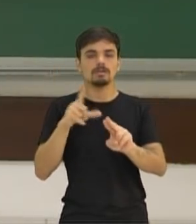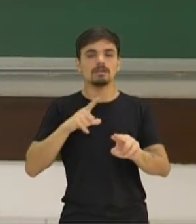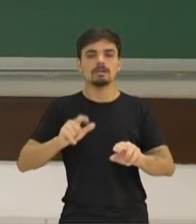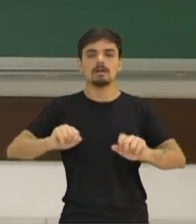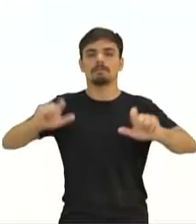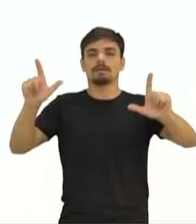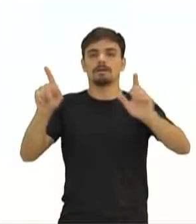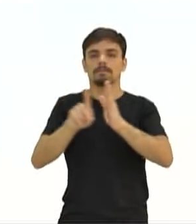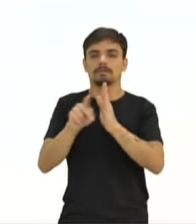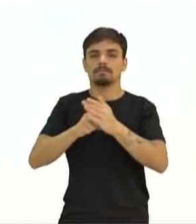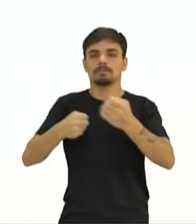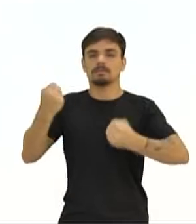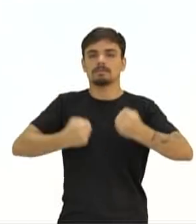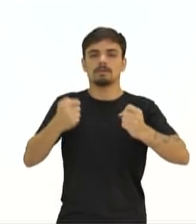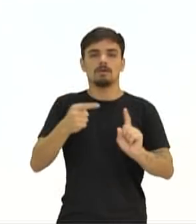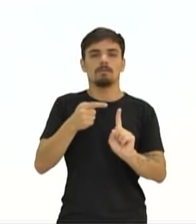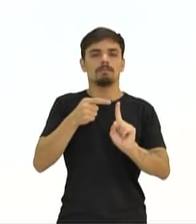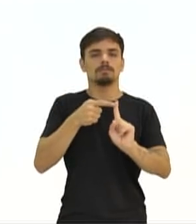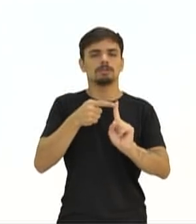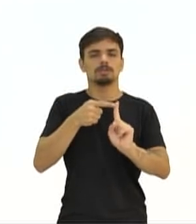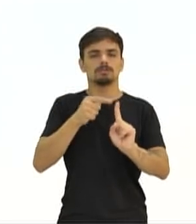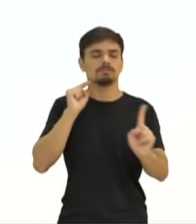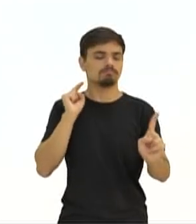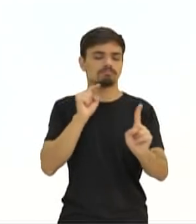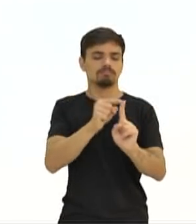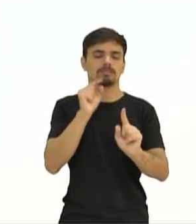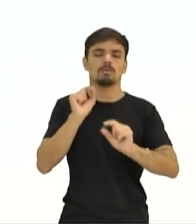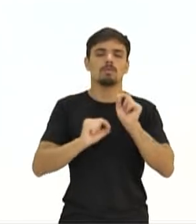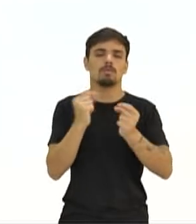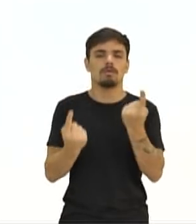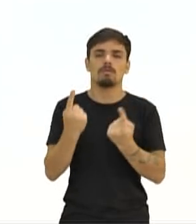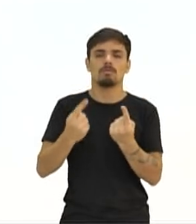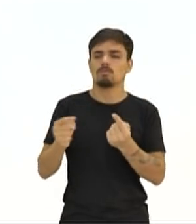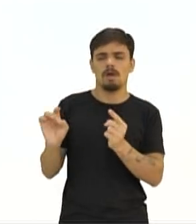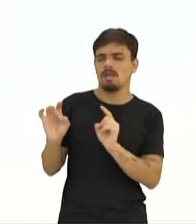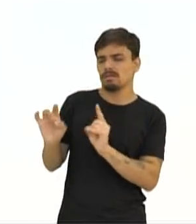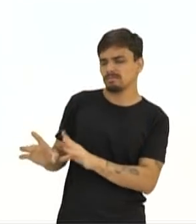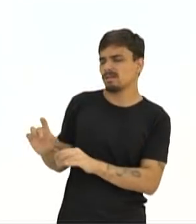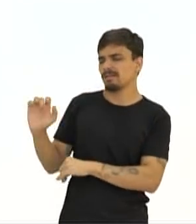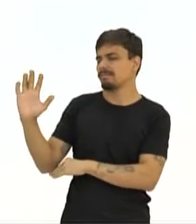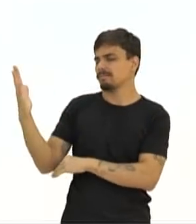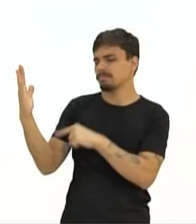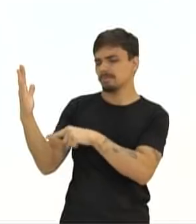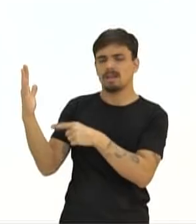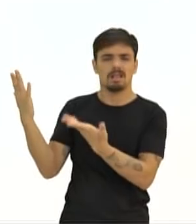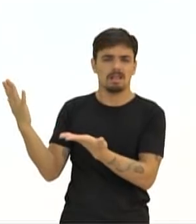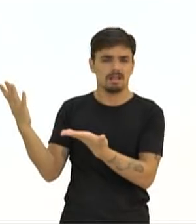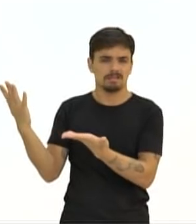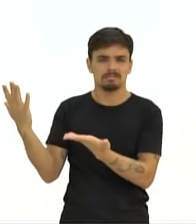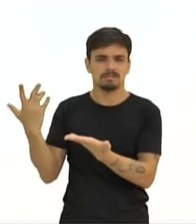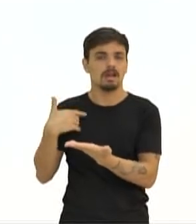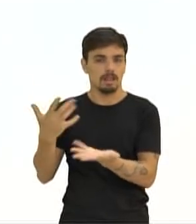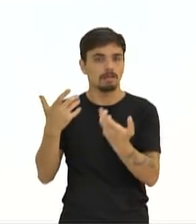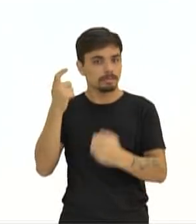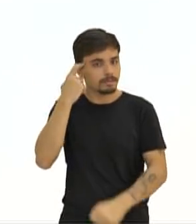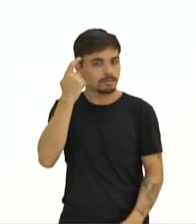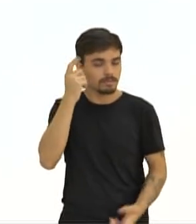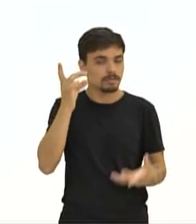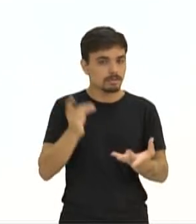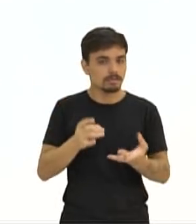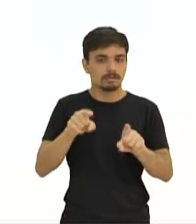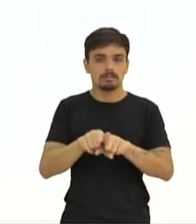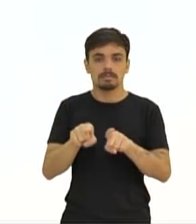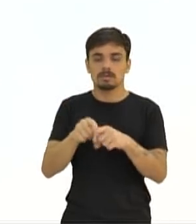trânsito possui um objetivo. Ela não está ali à toa. A pessoa que colocou aquela placa de trânsito pensou exatamente no que ela queria,